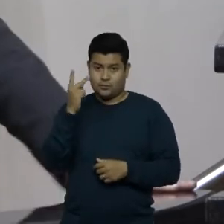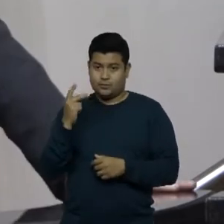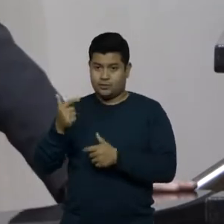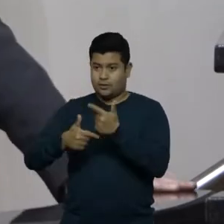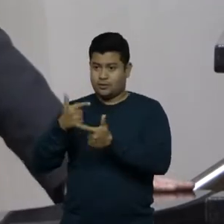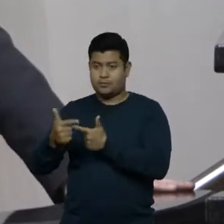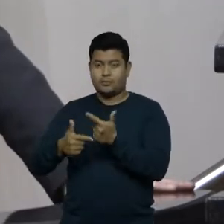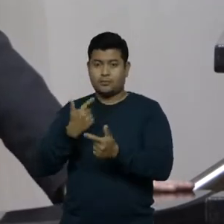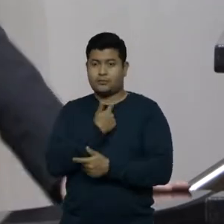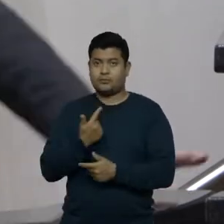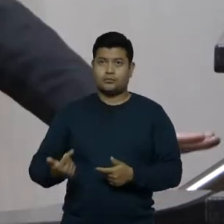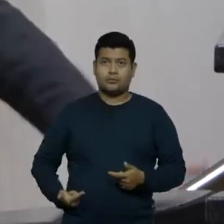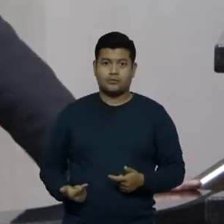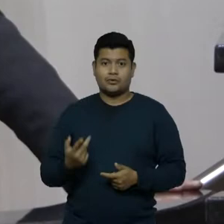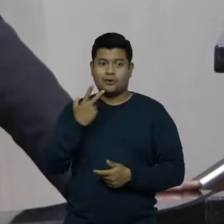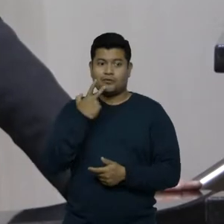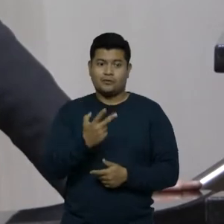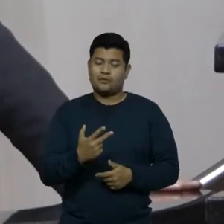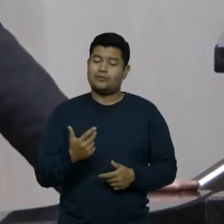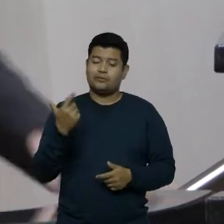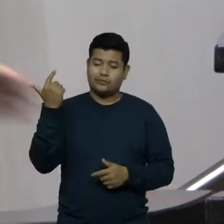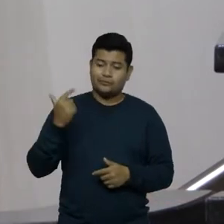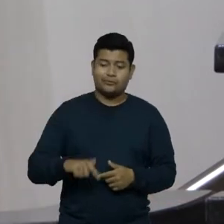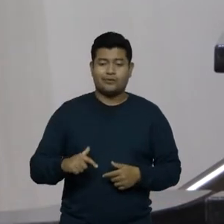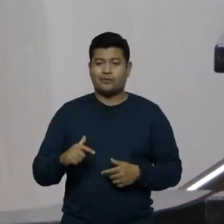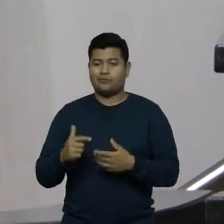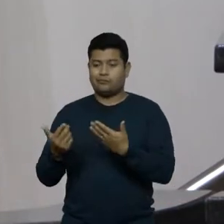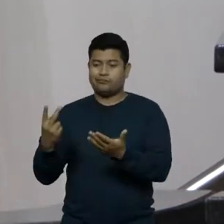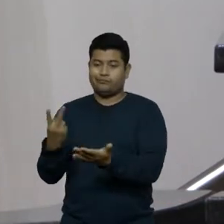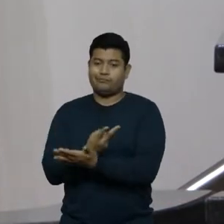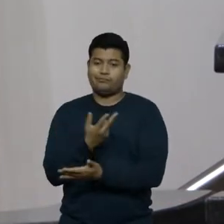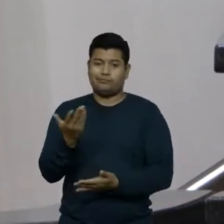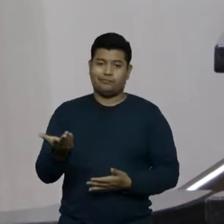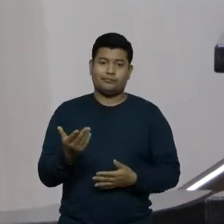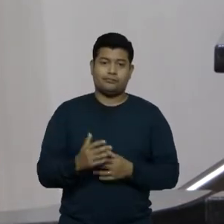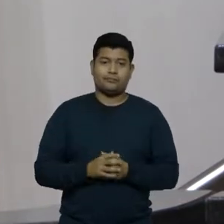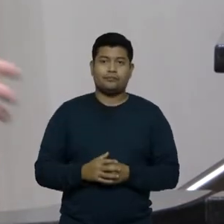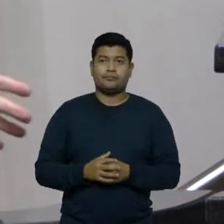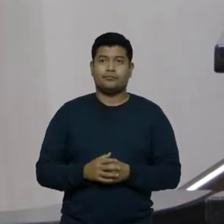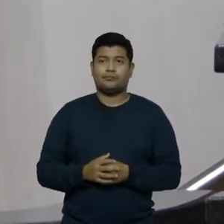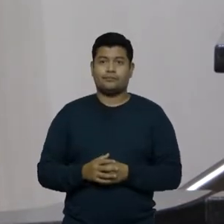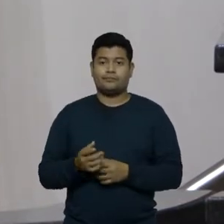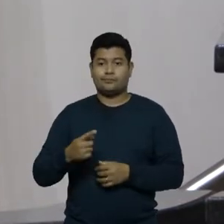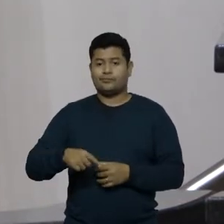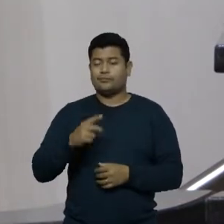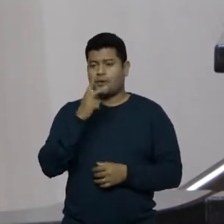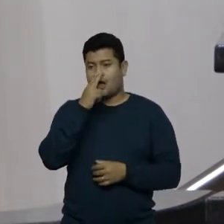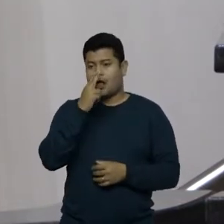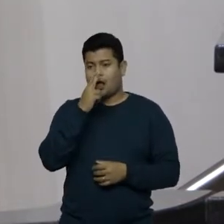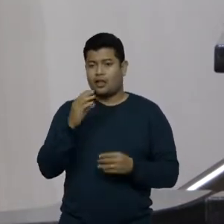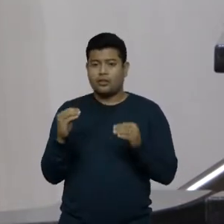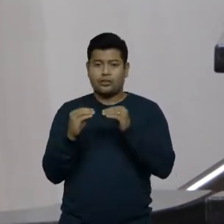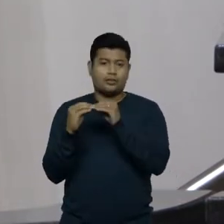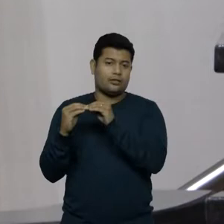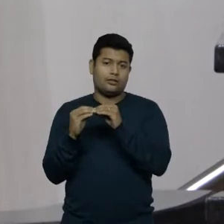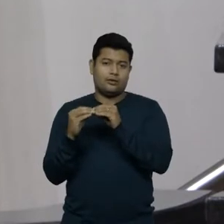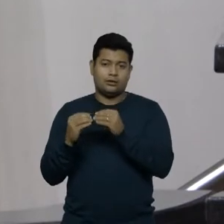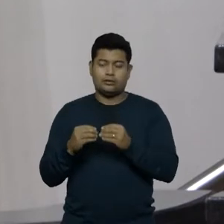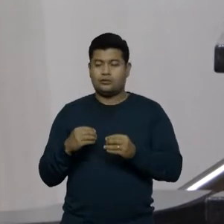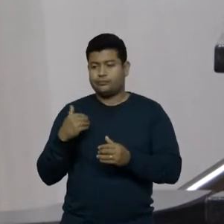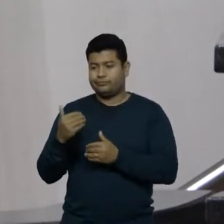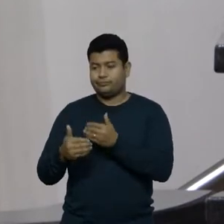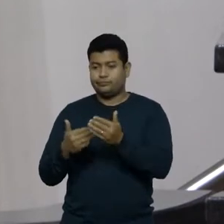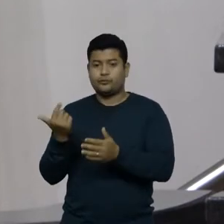provavelmente vai dar Deserta então nós estamos lá numa novela da recuperação dessa Rodovia